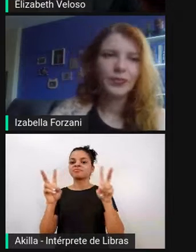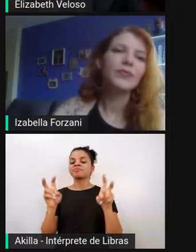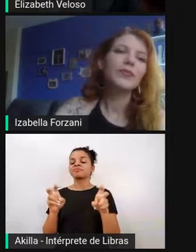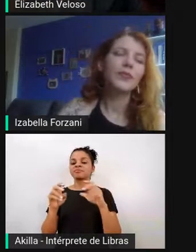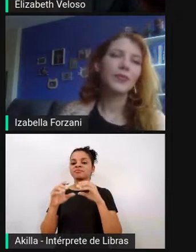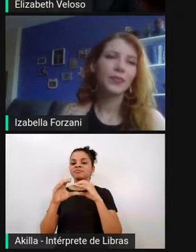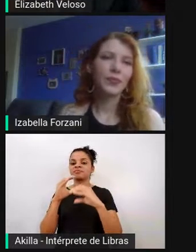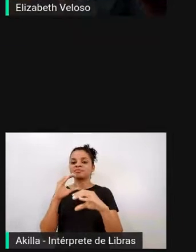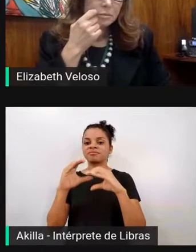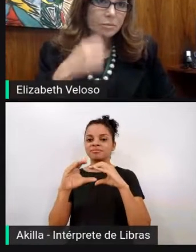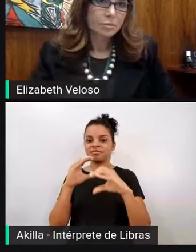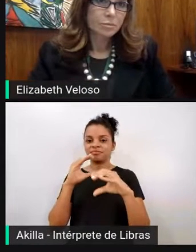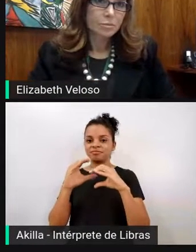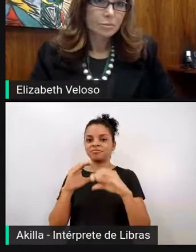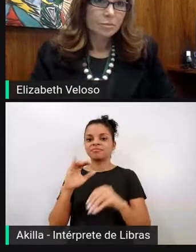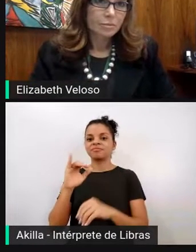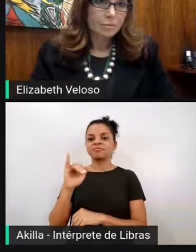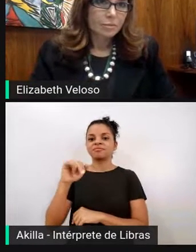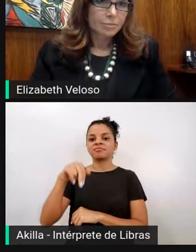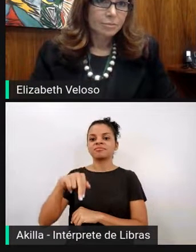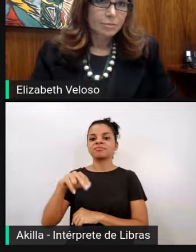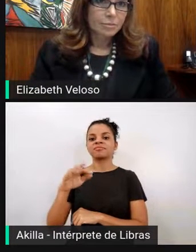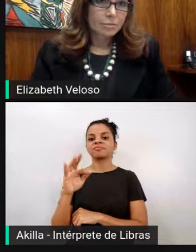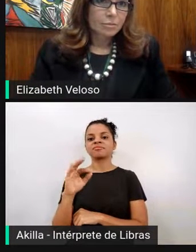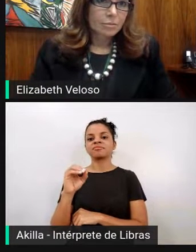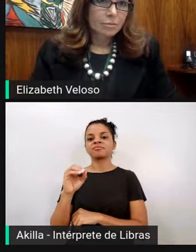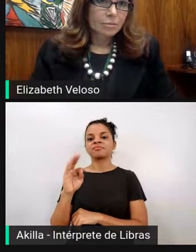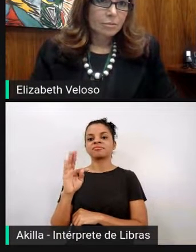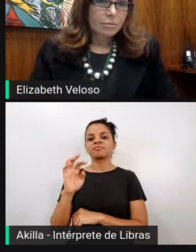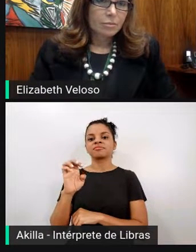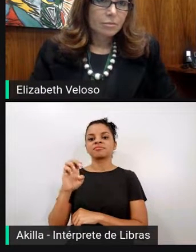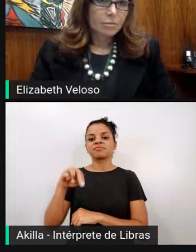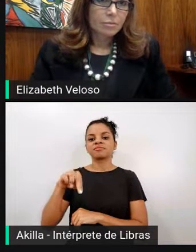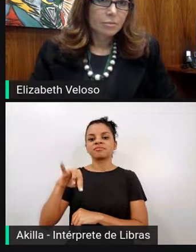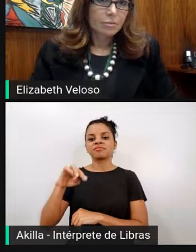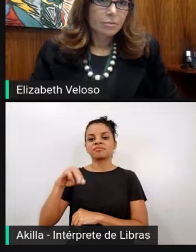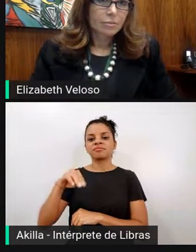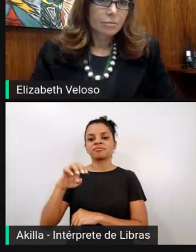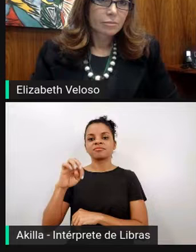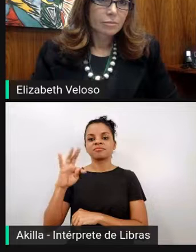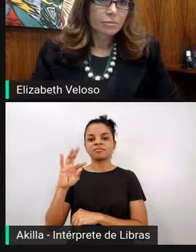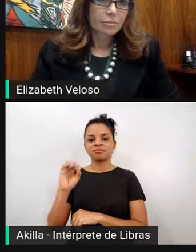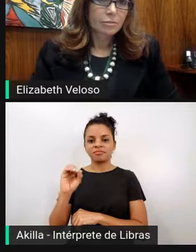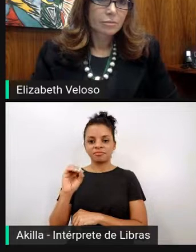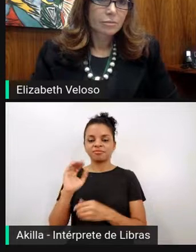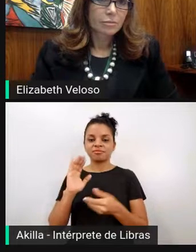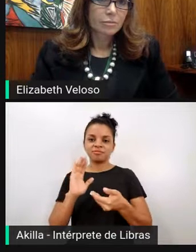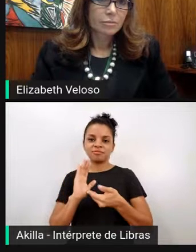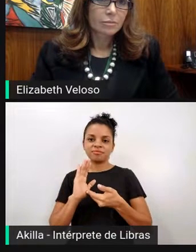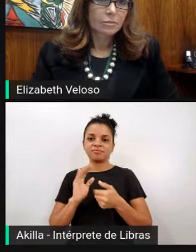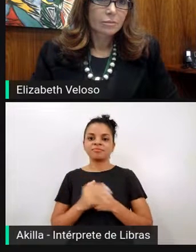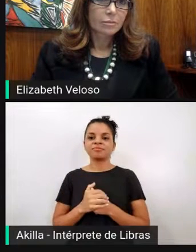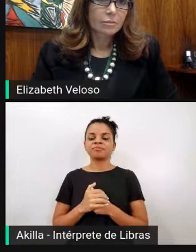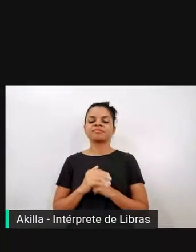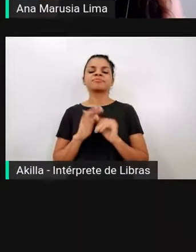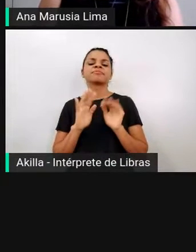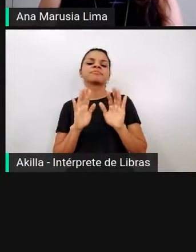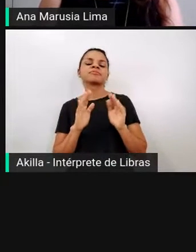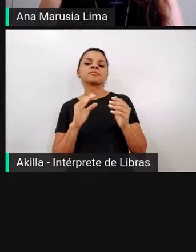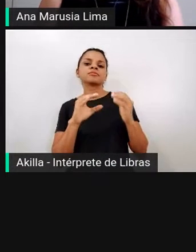e infotenimento na Câmara dos Deputados. A comunicação pública tem uma série de aspectos.